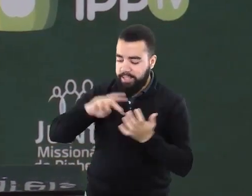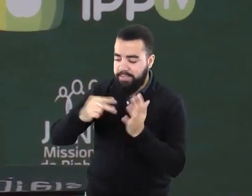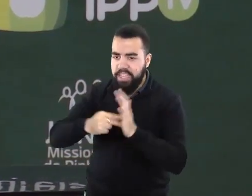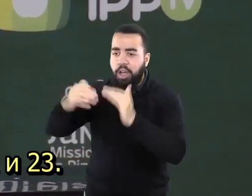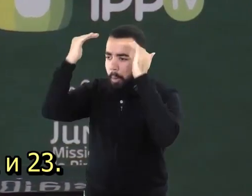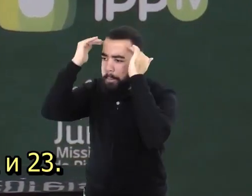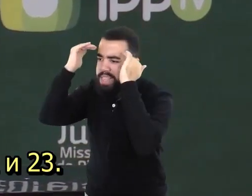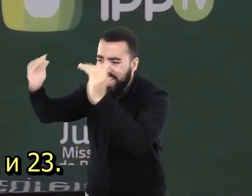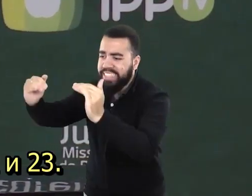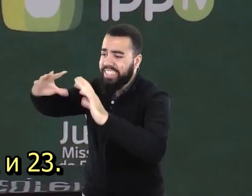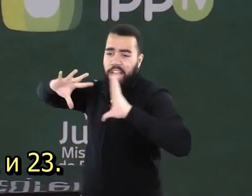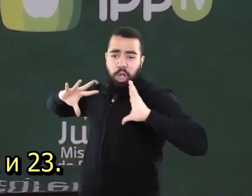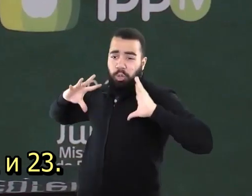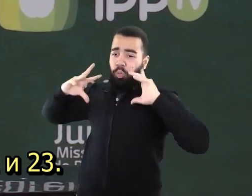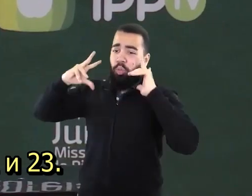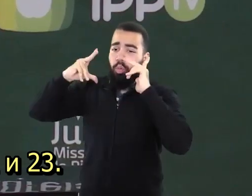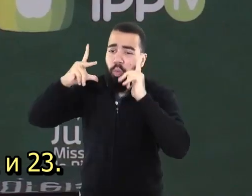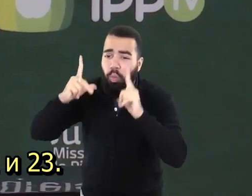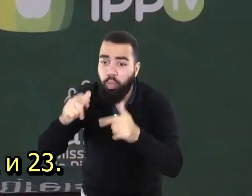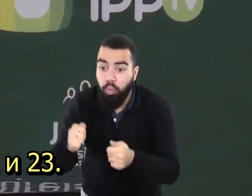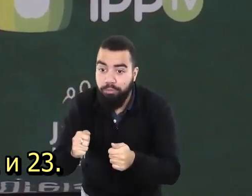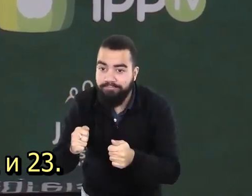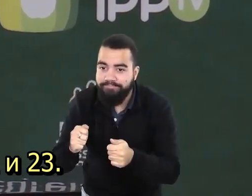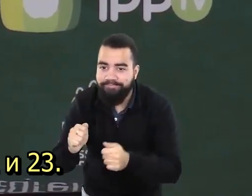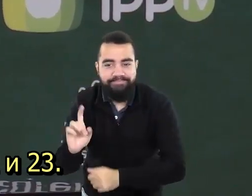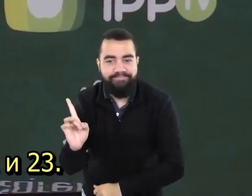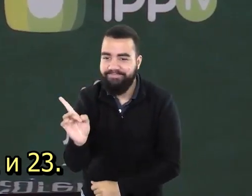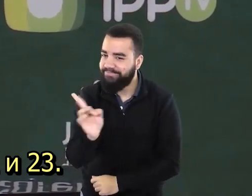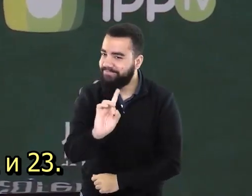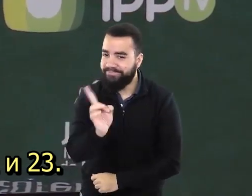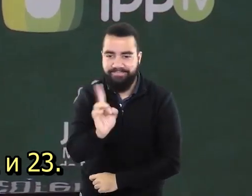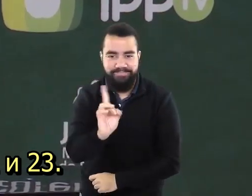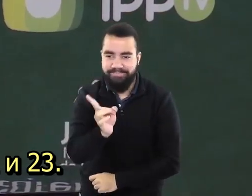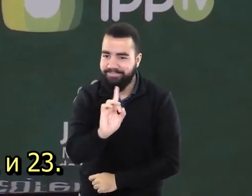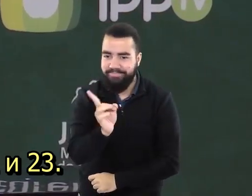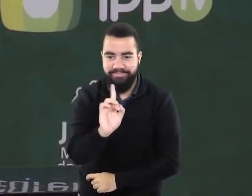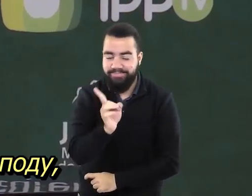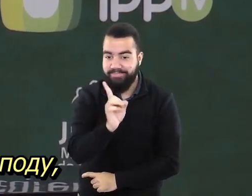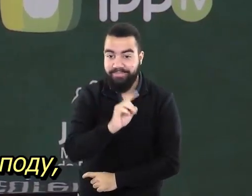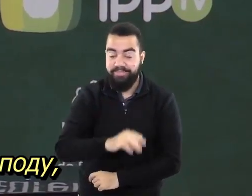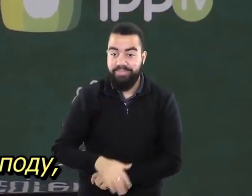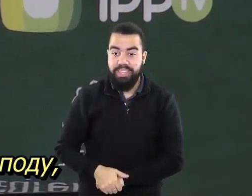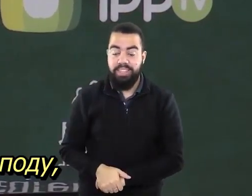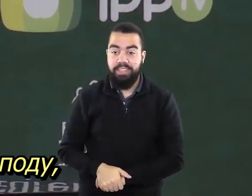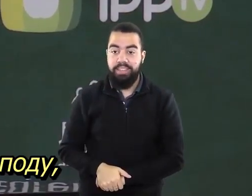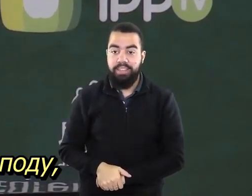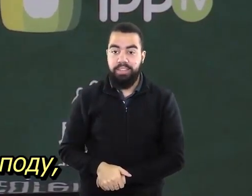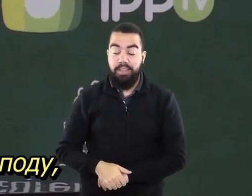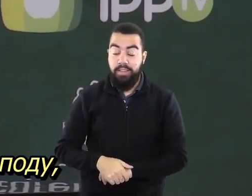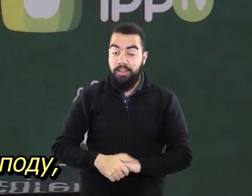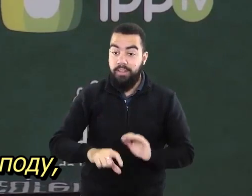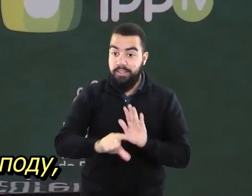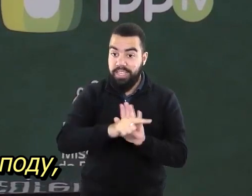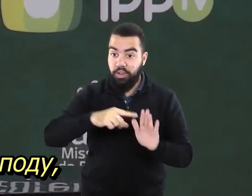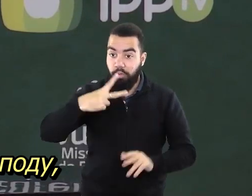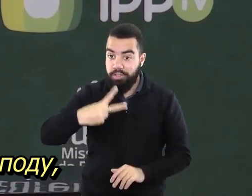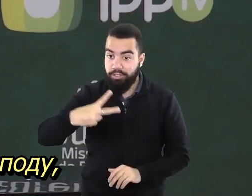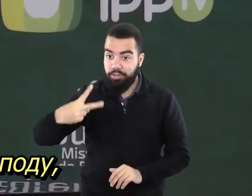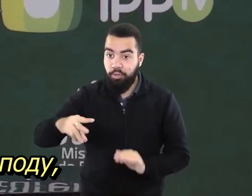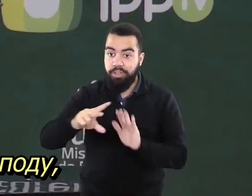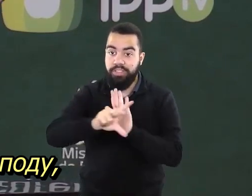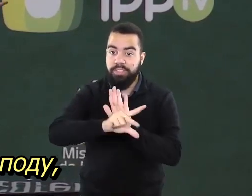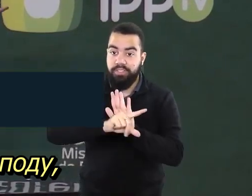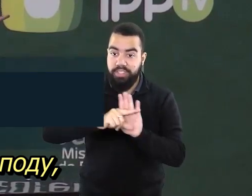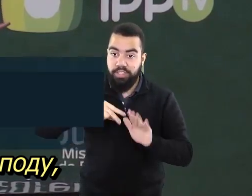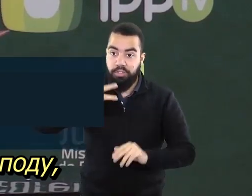Olha comigo, por favor, versículos 22 e 23. As mulheres sejam